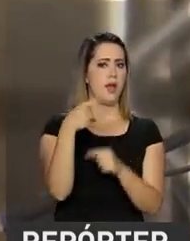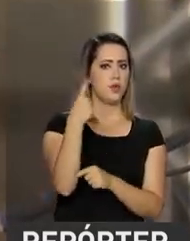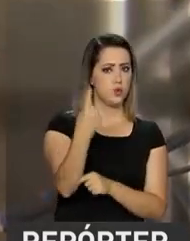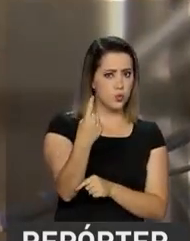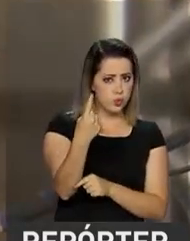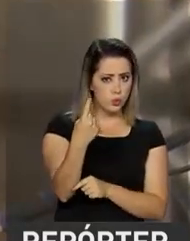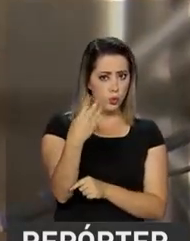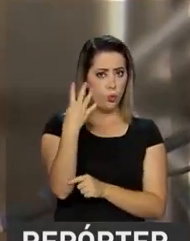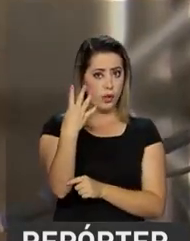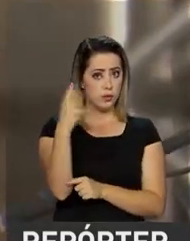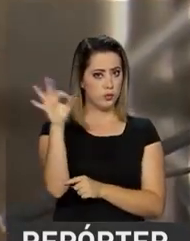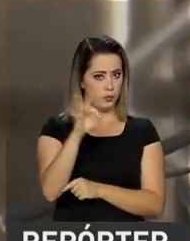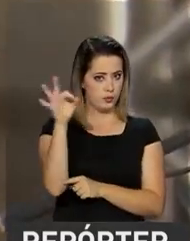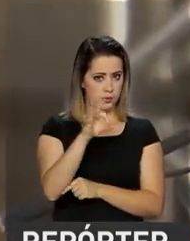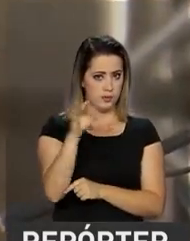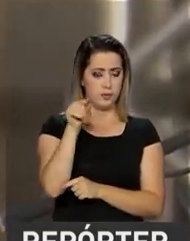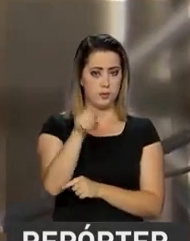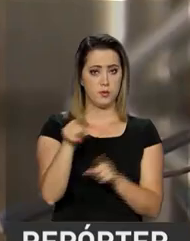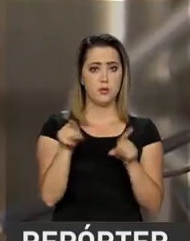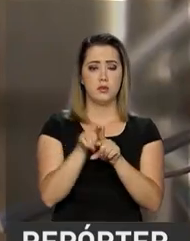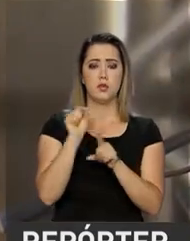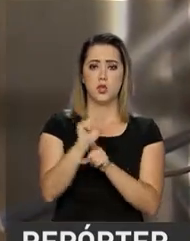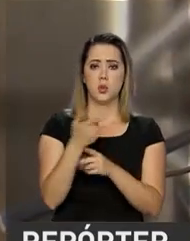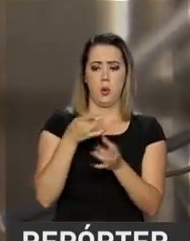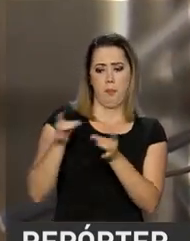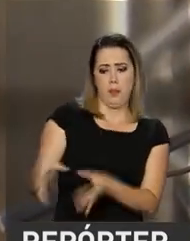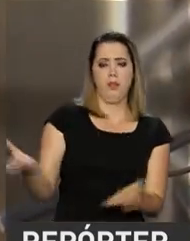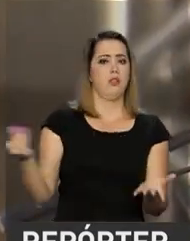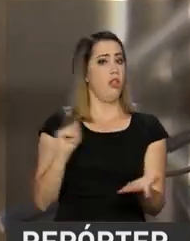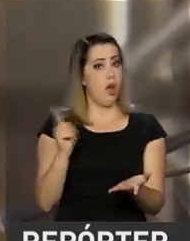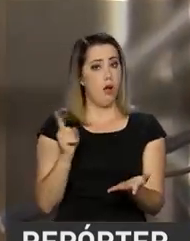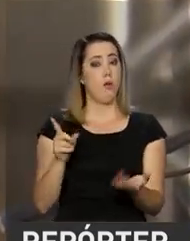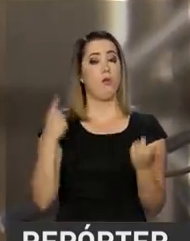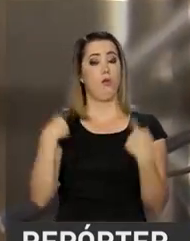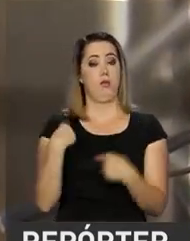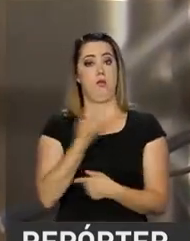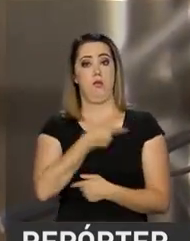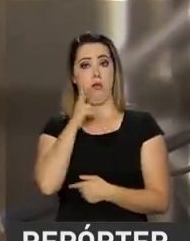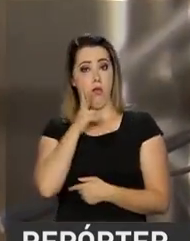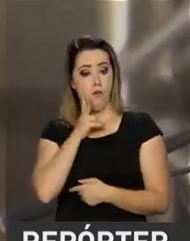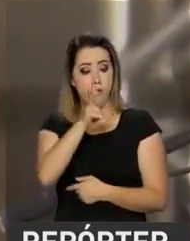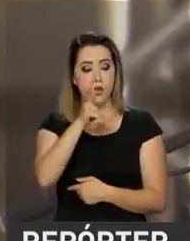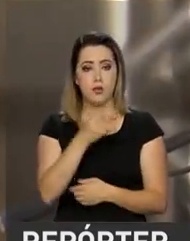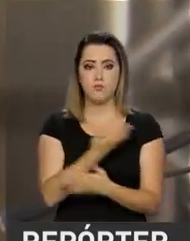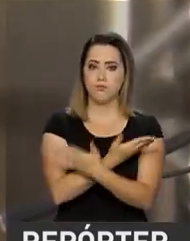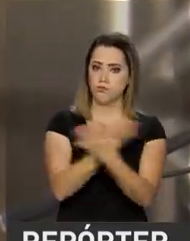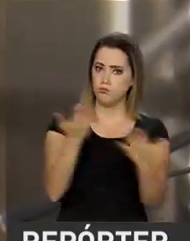não é uma coisa quando eu vejo